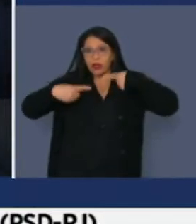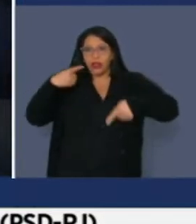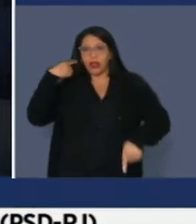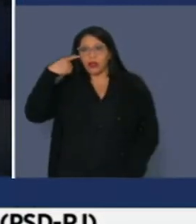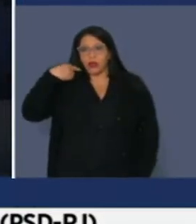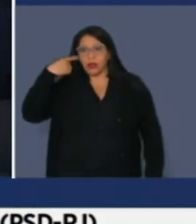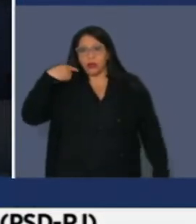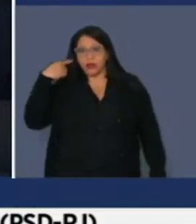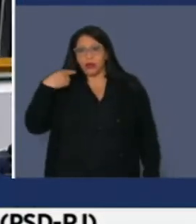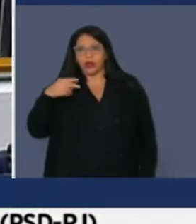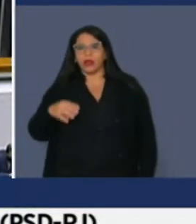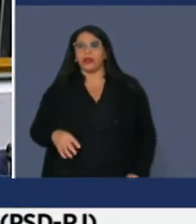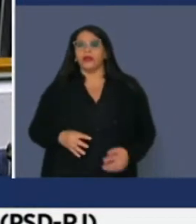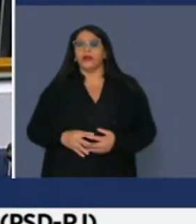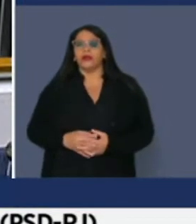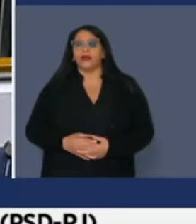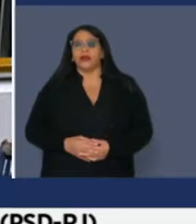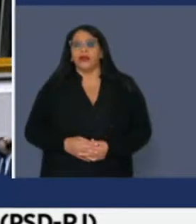dela.